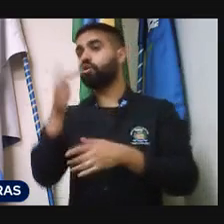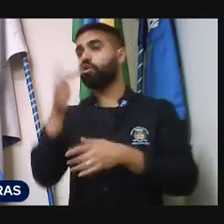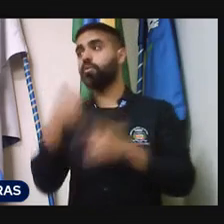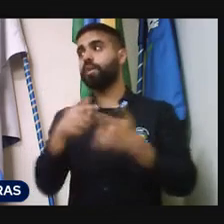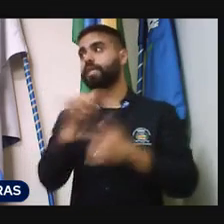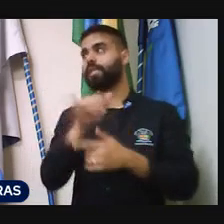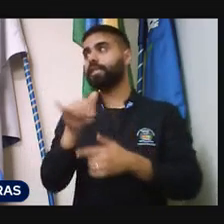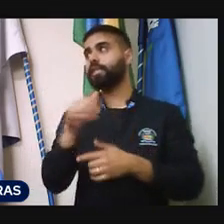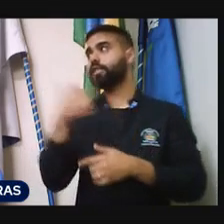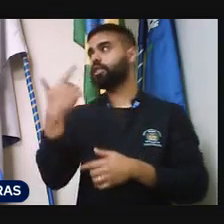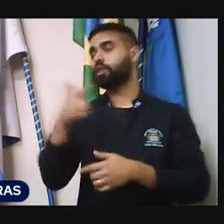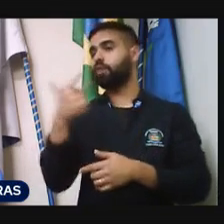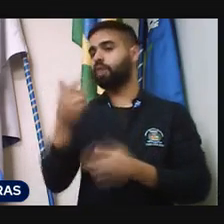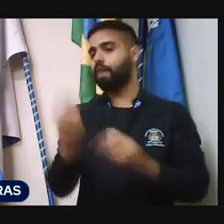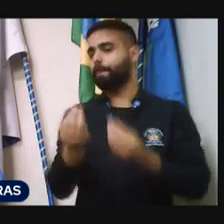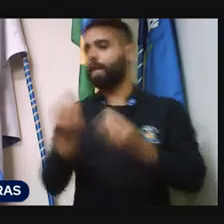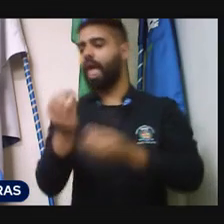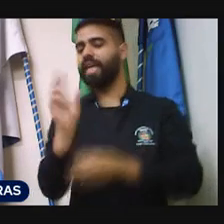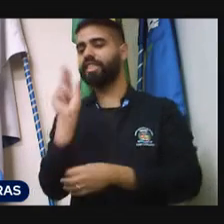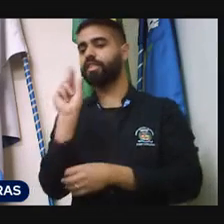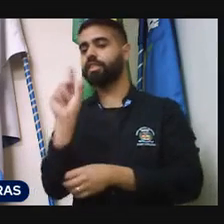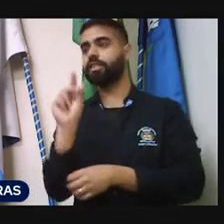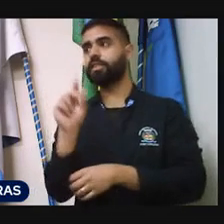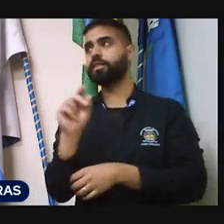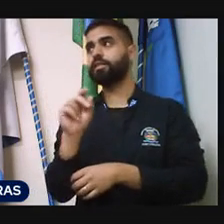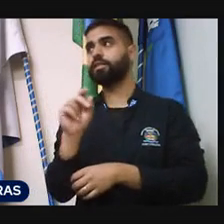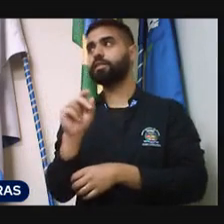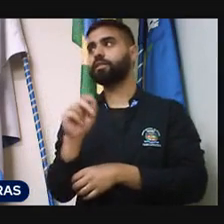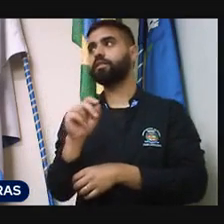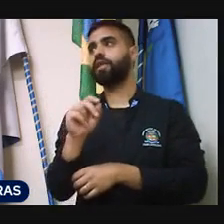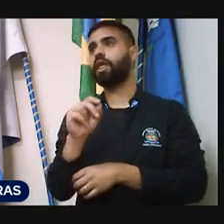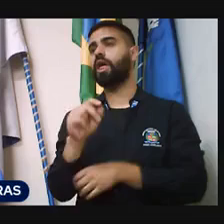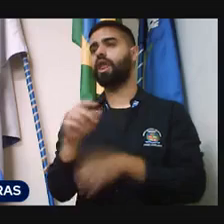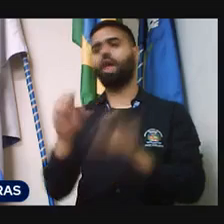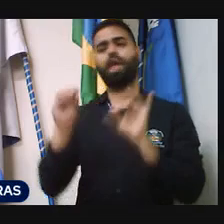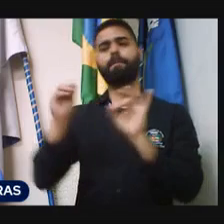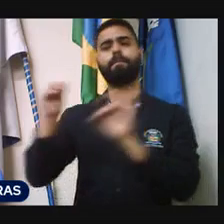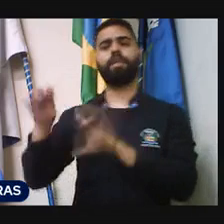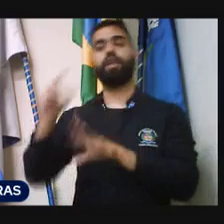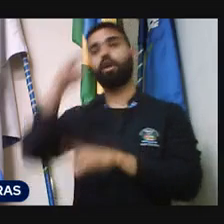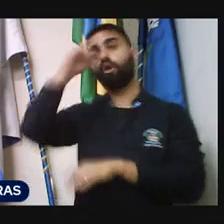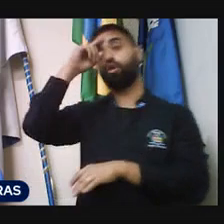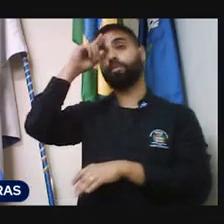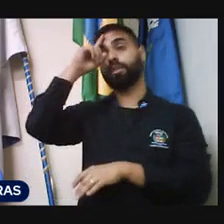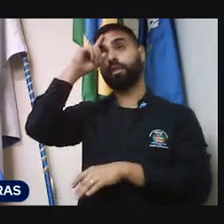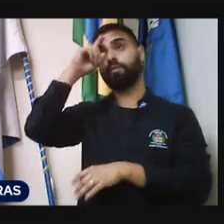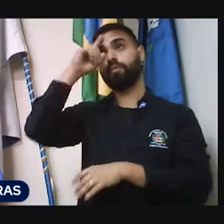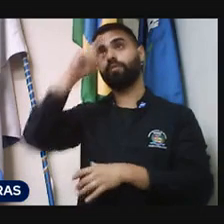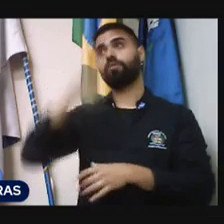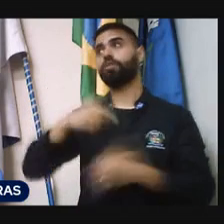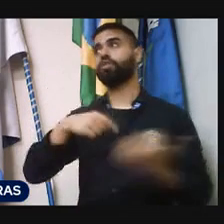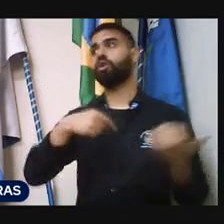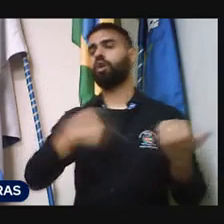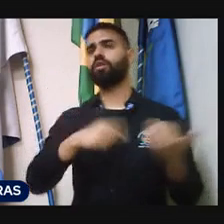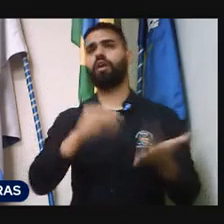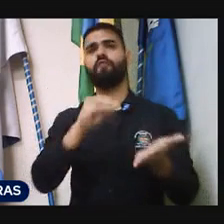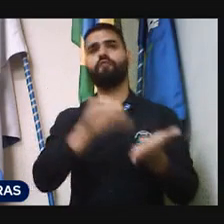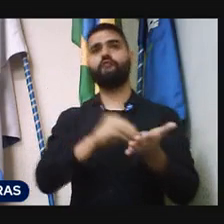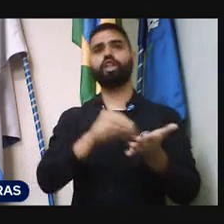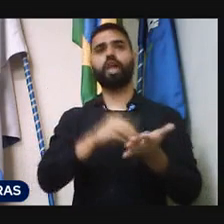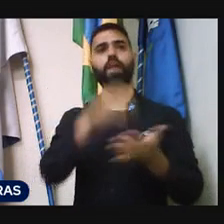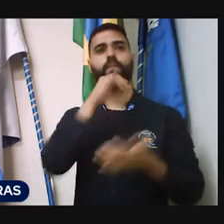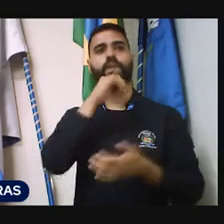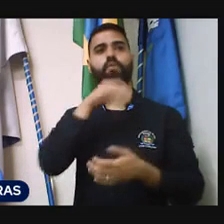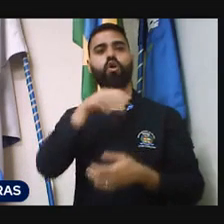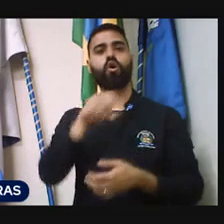senão colocar dinheiro e deixar o hospital de Conservatória só falta oxigênio